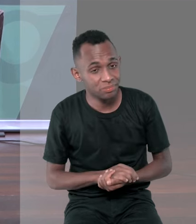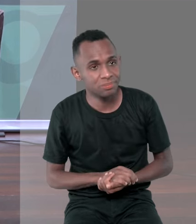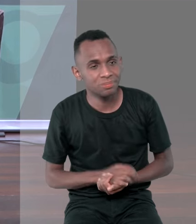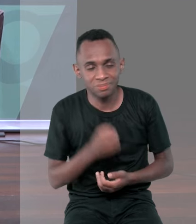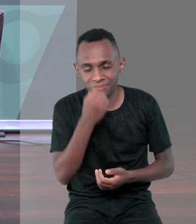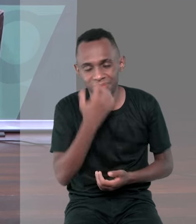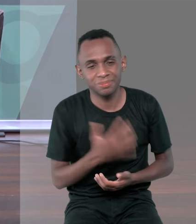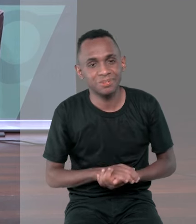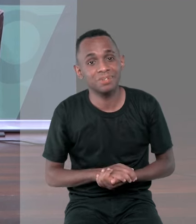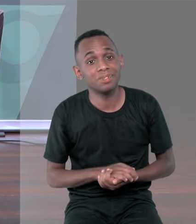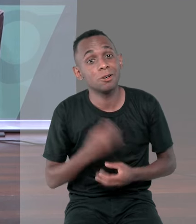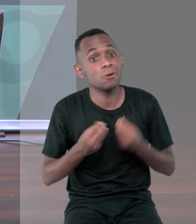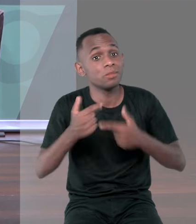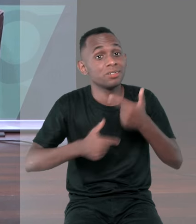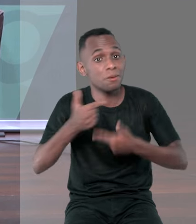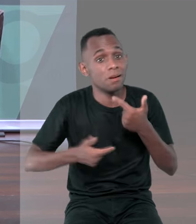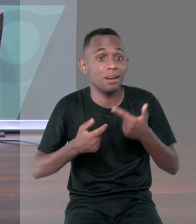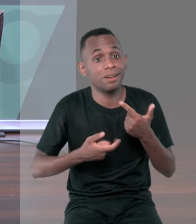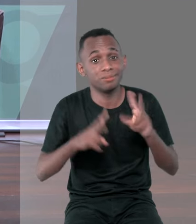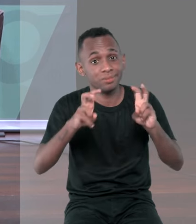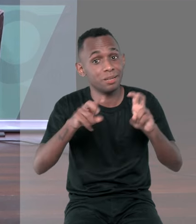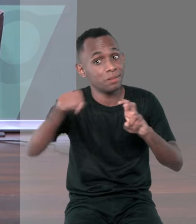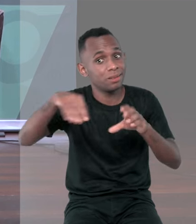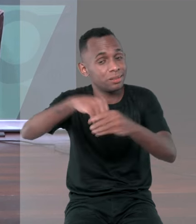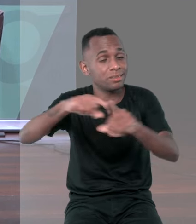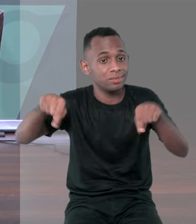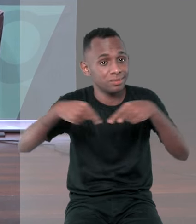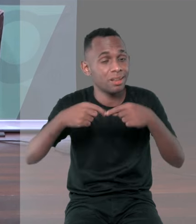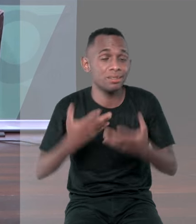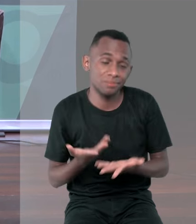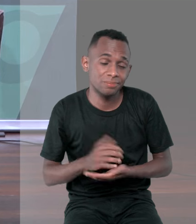Muito bom. Como trabalhar Crime e Castigo em sala de aula.